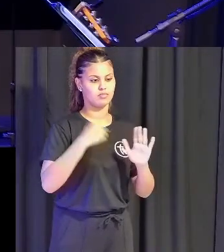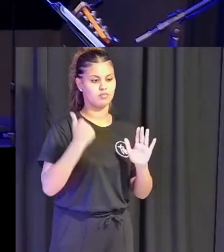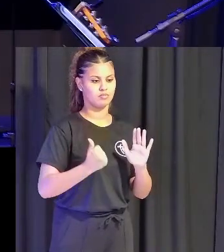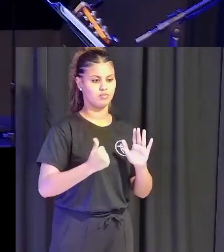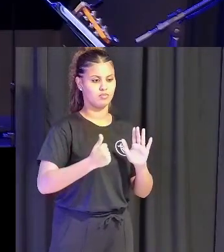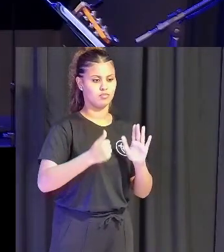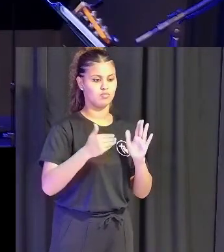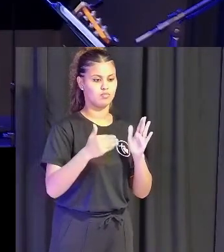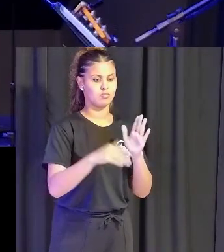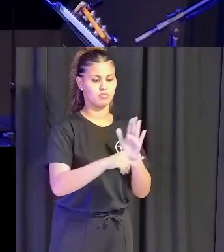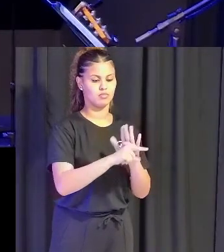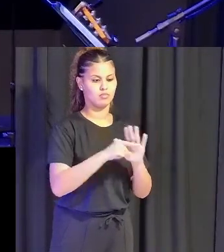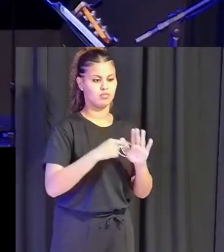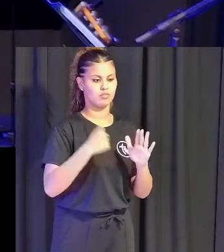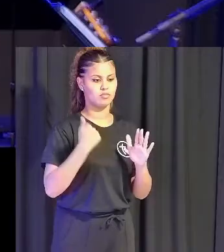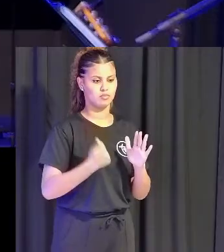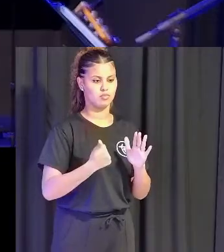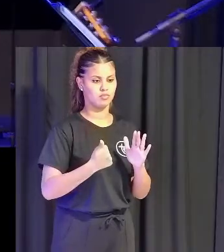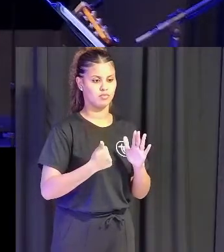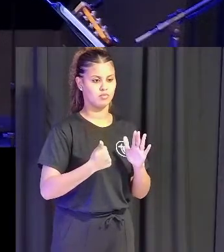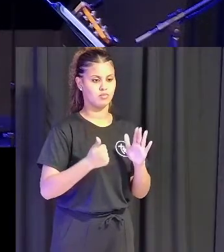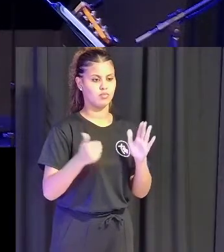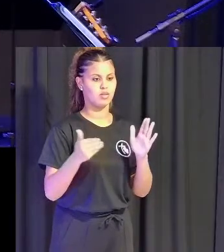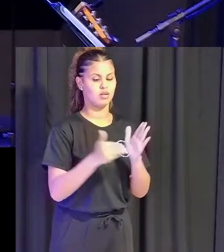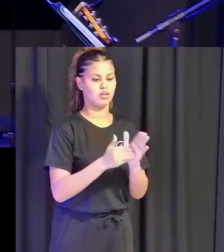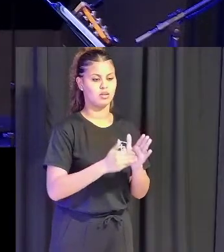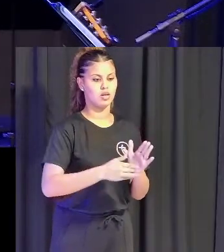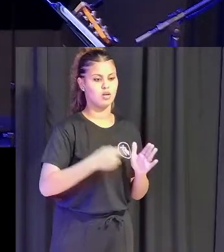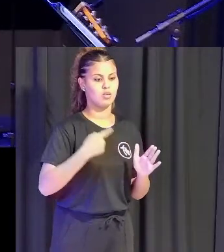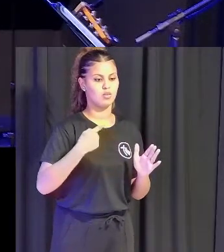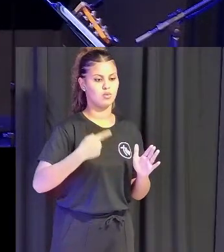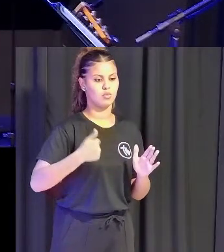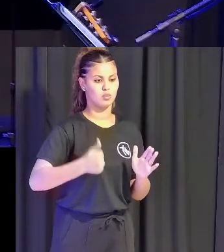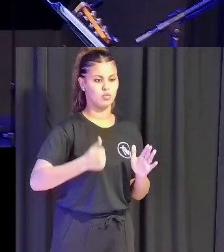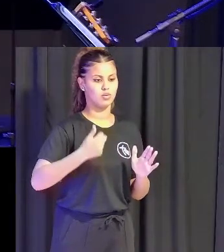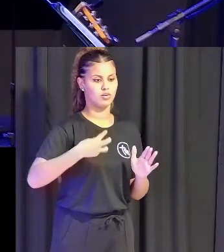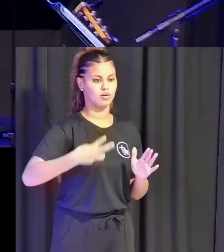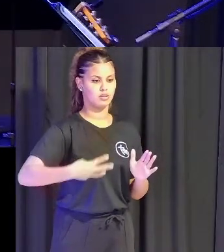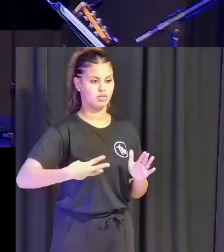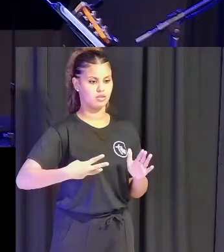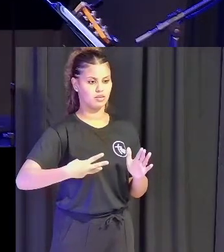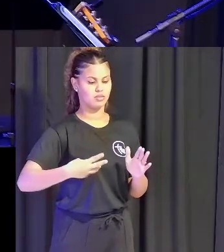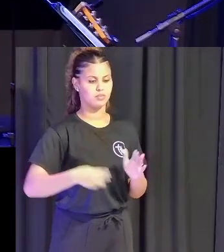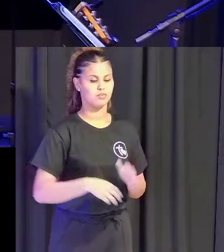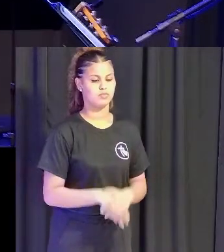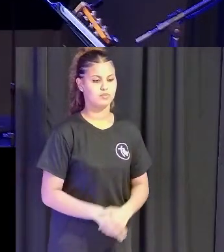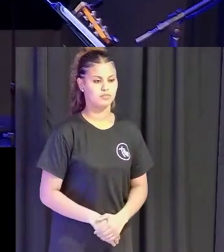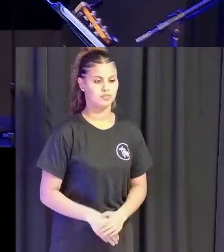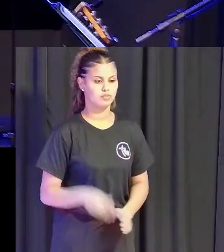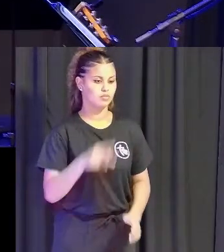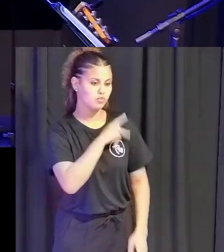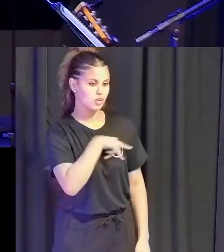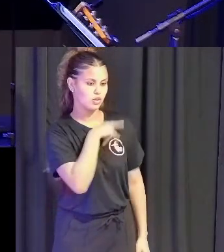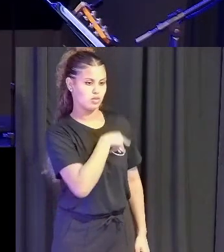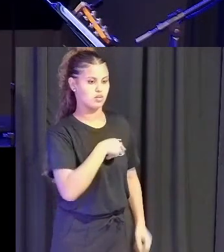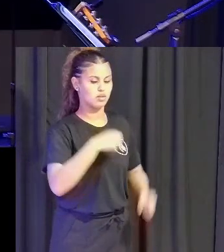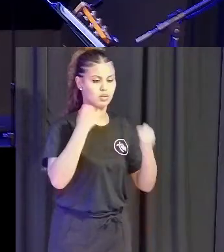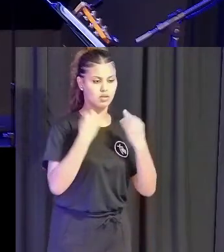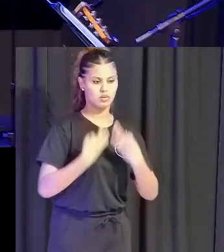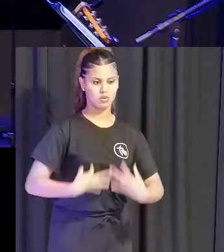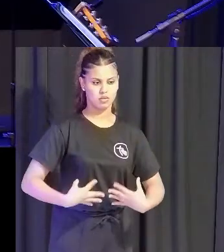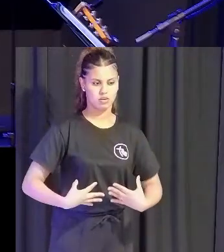Paulo à igreja que estava em Corinto. Ele vai falar um pouco sobre o passado